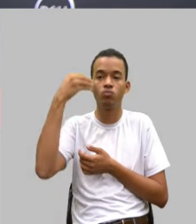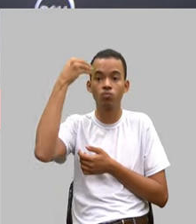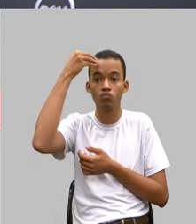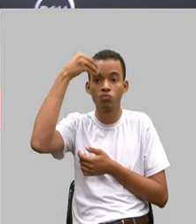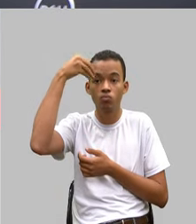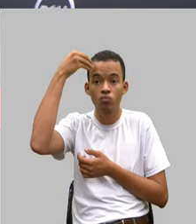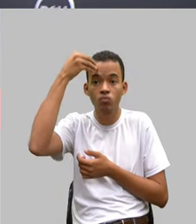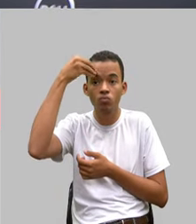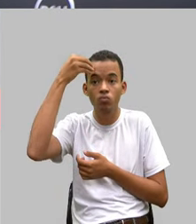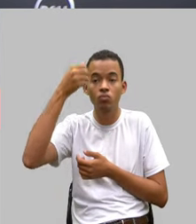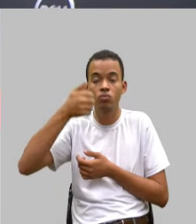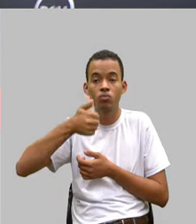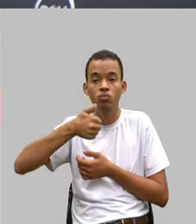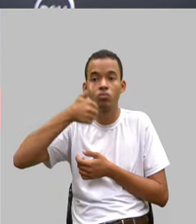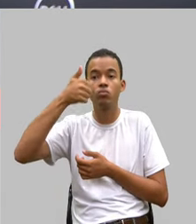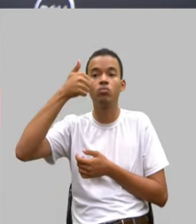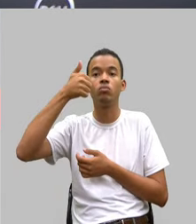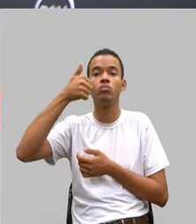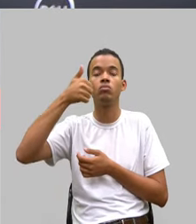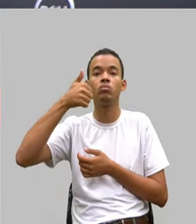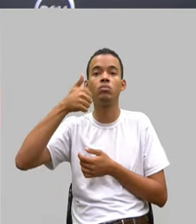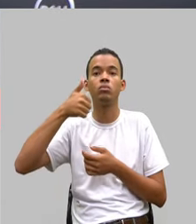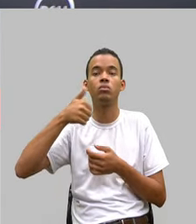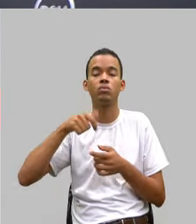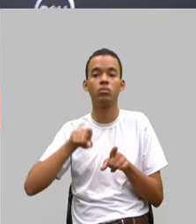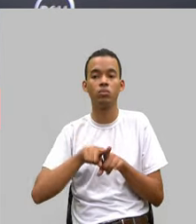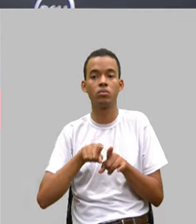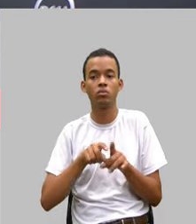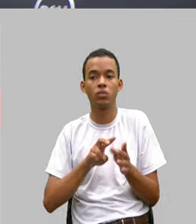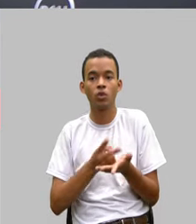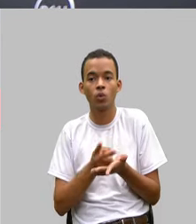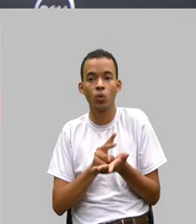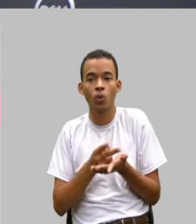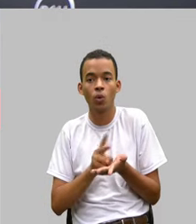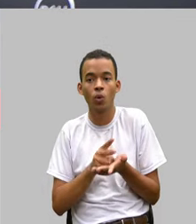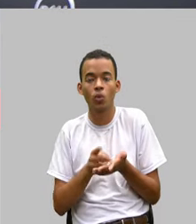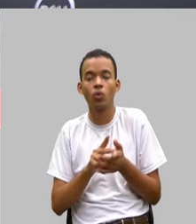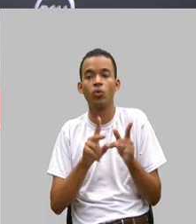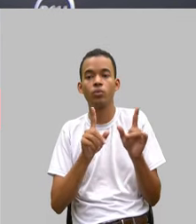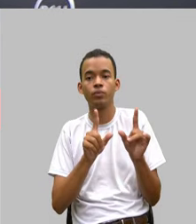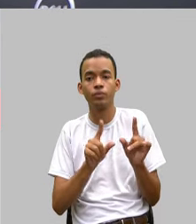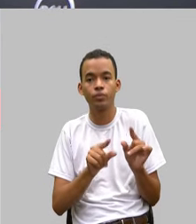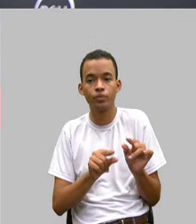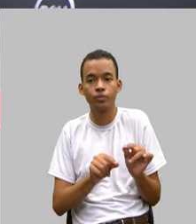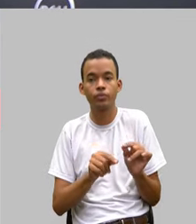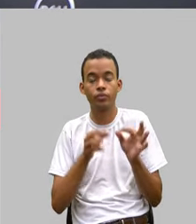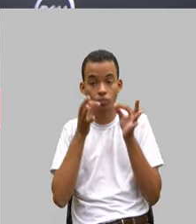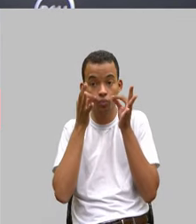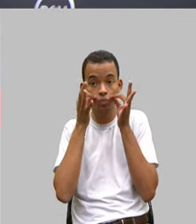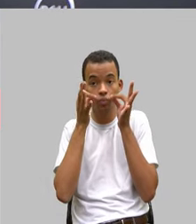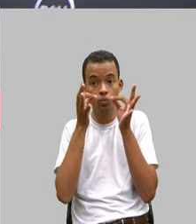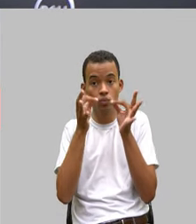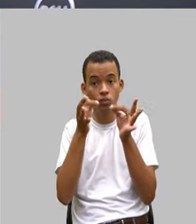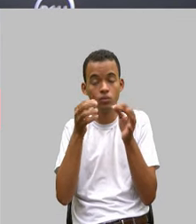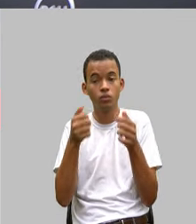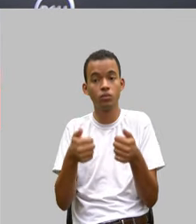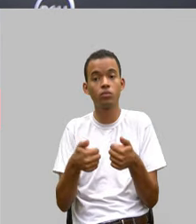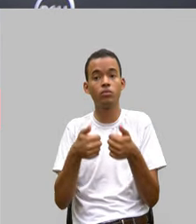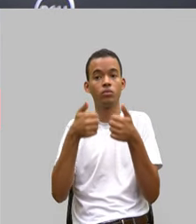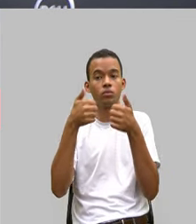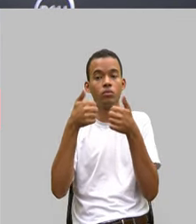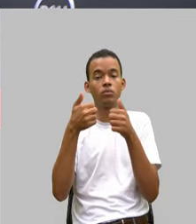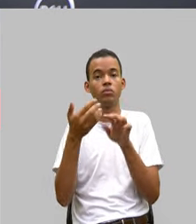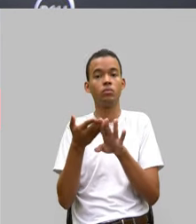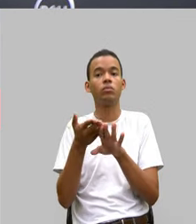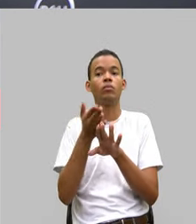melhorou também as crises epilépticas né ela conseguiu fixar o olhar antes ela só consumia alimentos